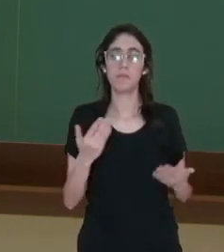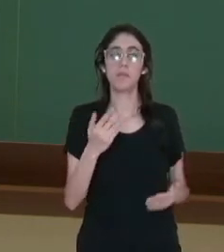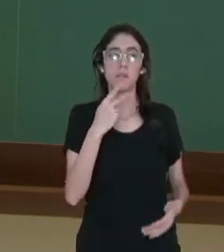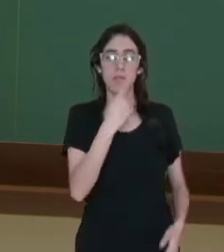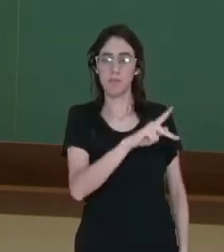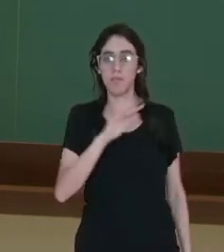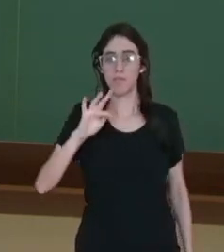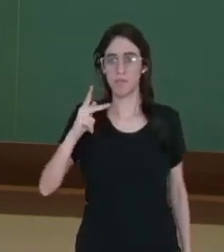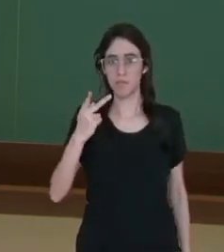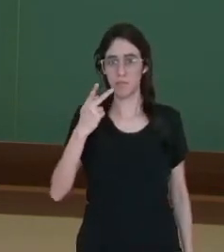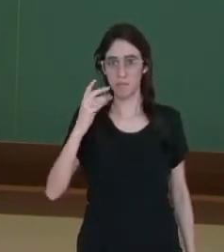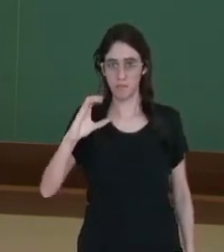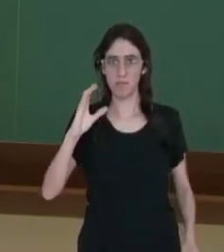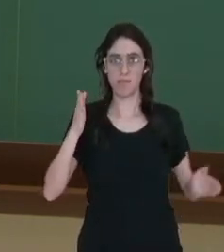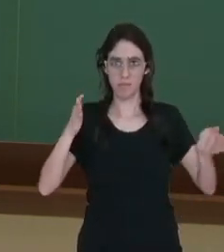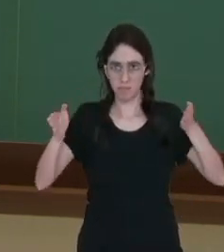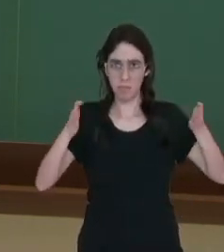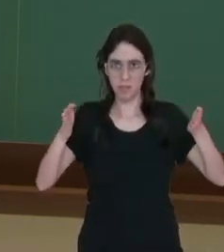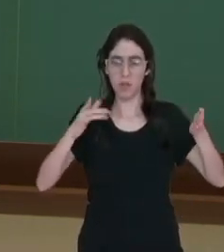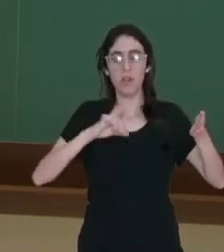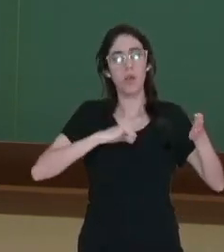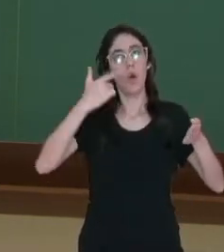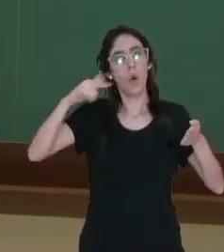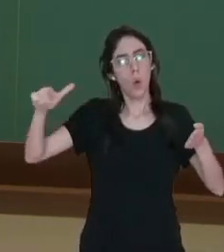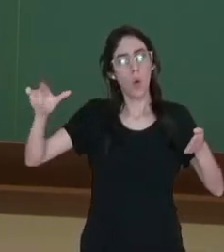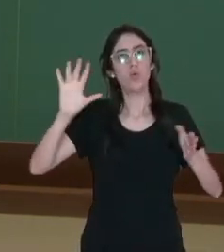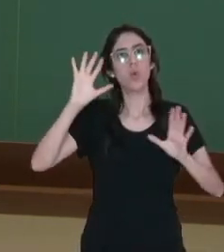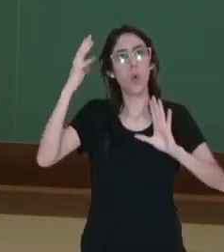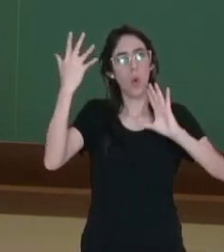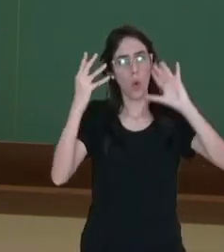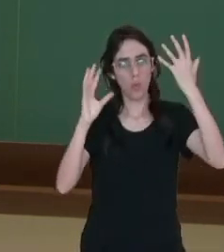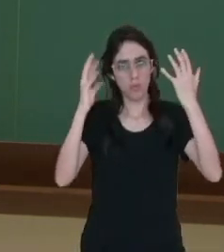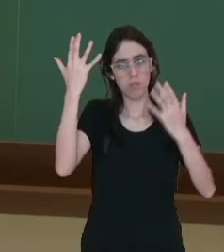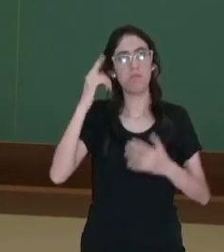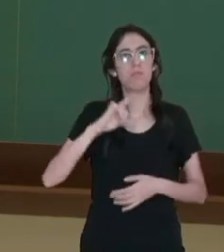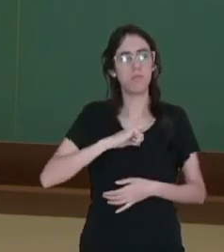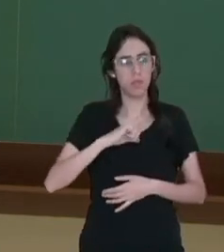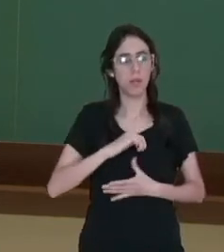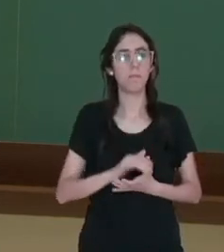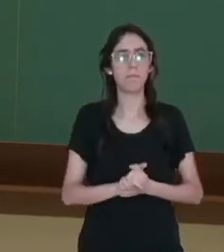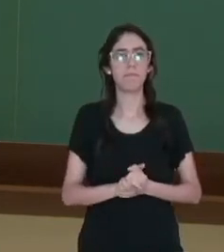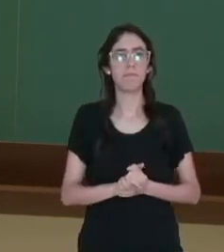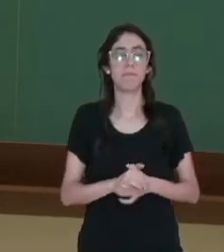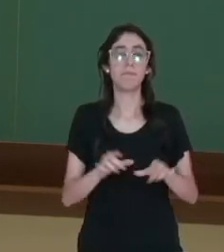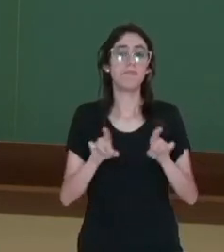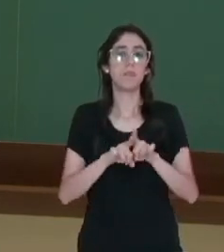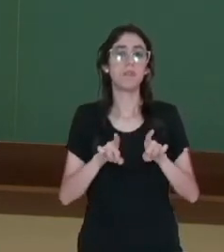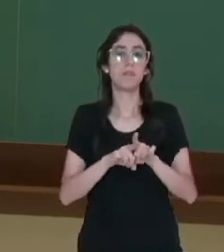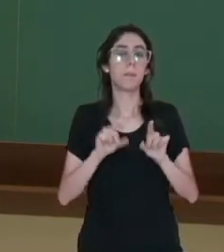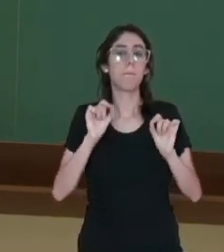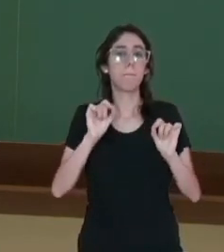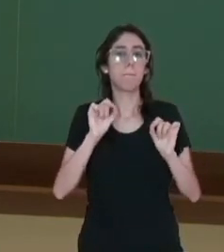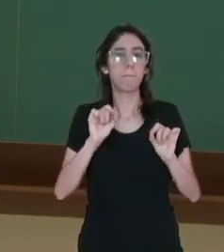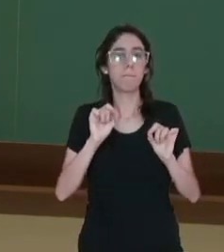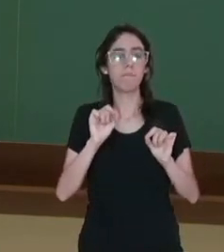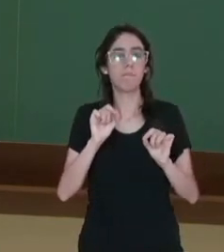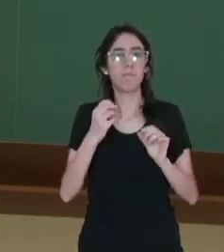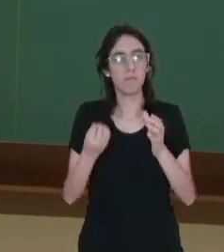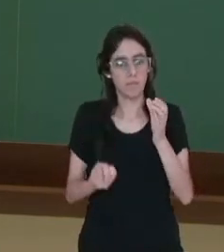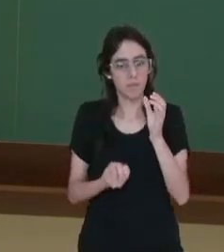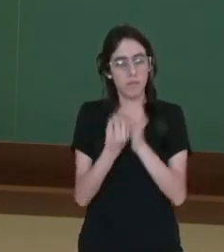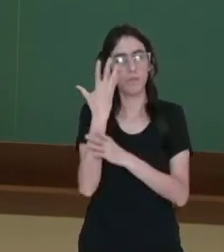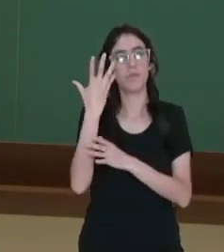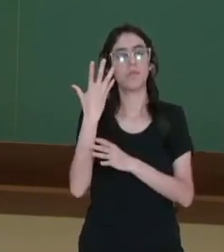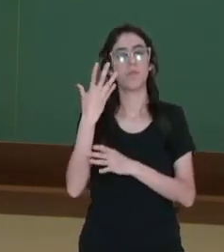Henrique Cardoso, outros acontecimentos importantes. Um deles, a sanção, a